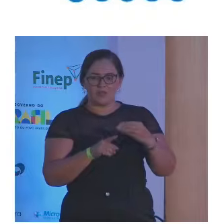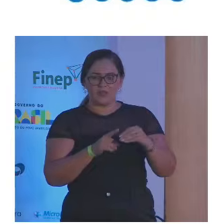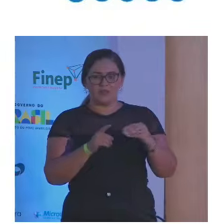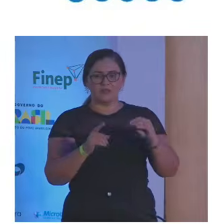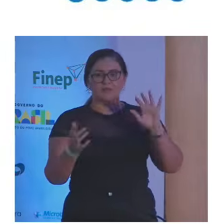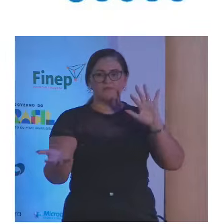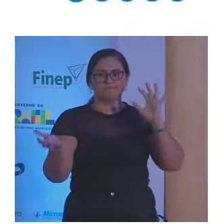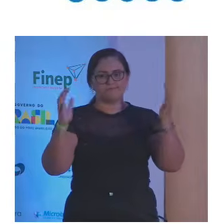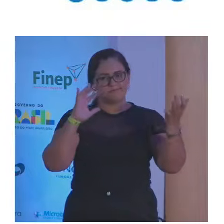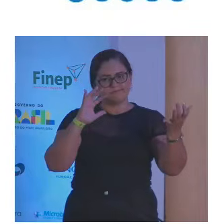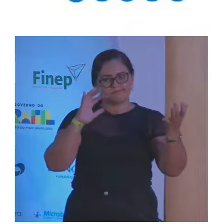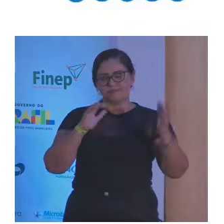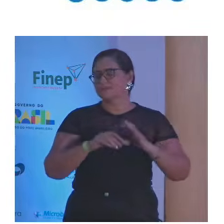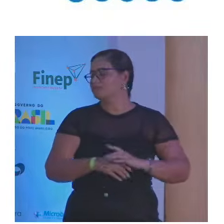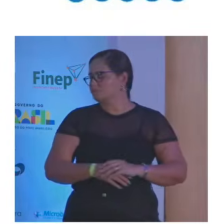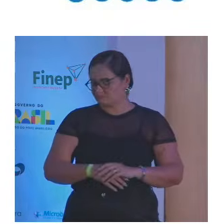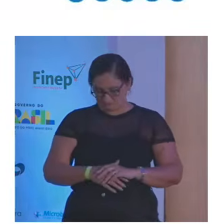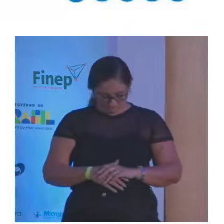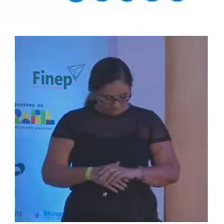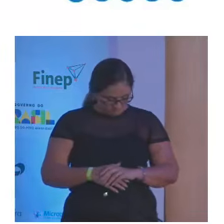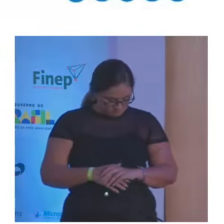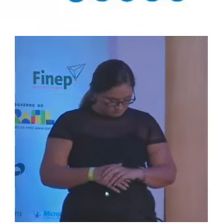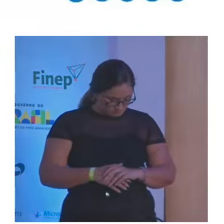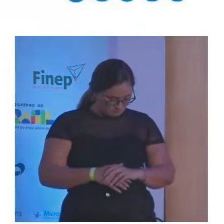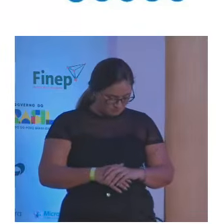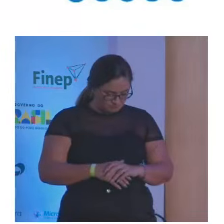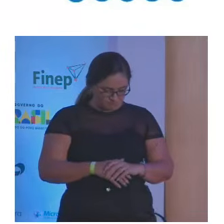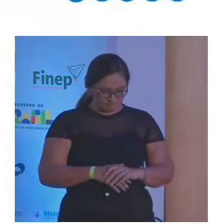às mudanças climáticas.